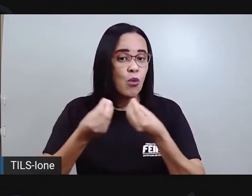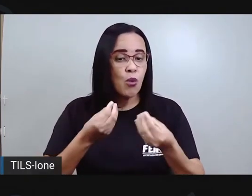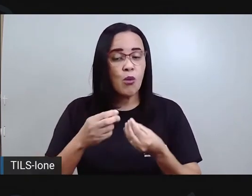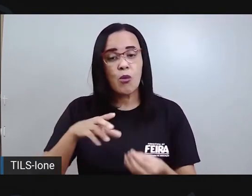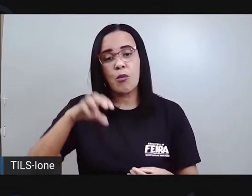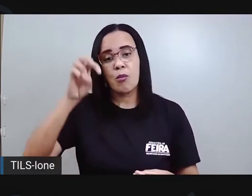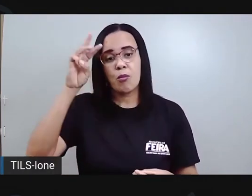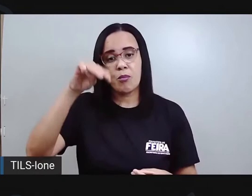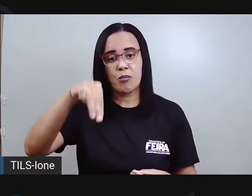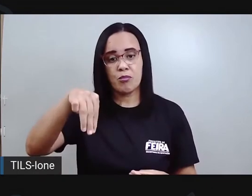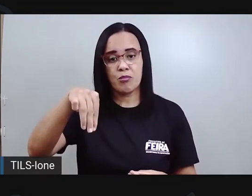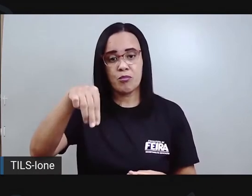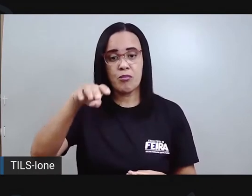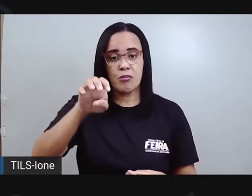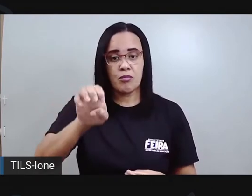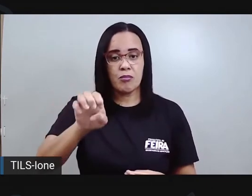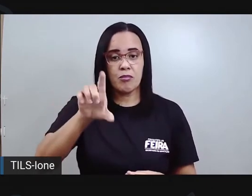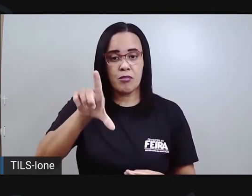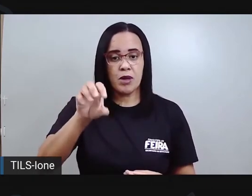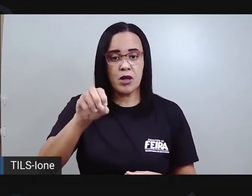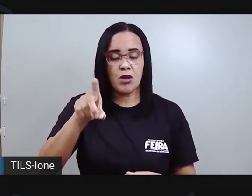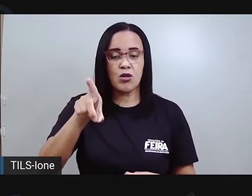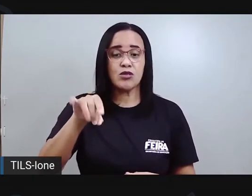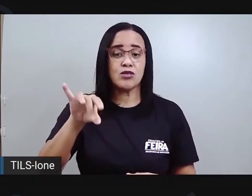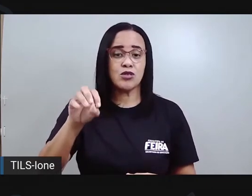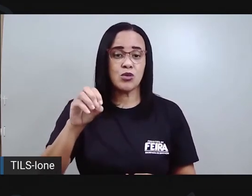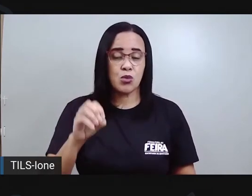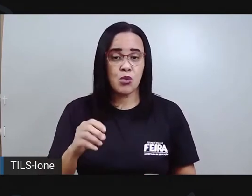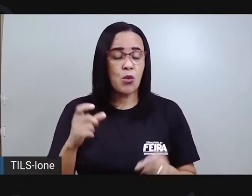melódico porque nele nós podemos